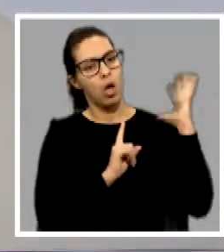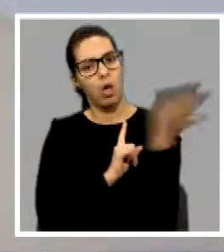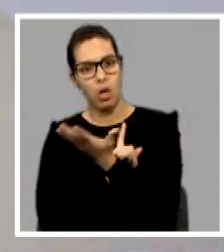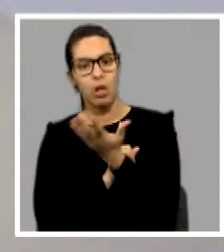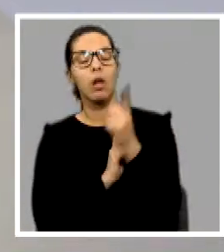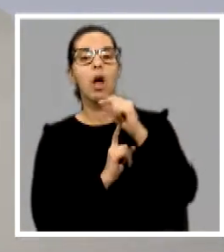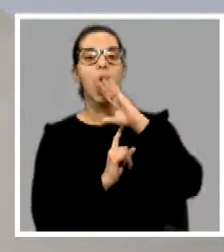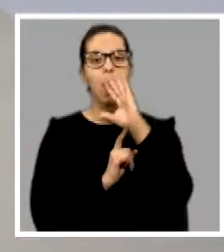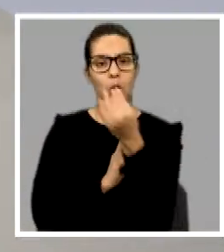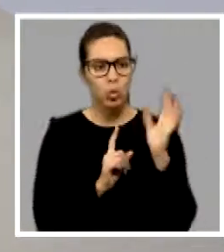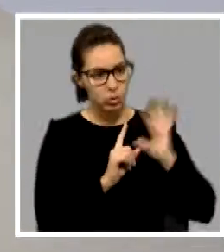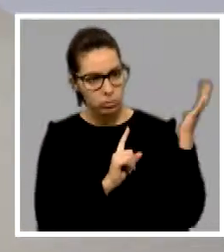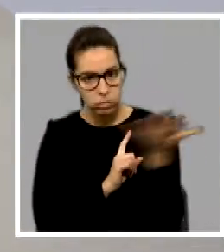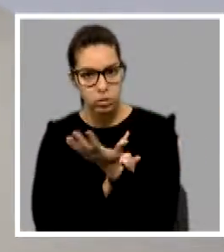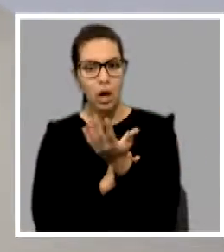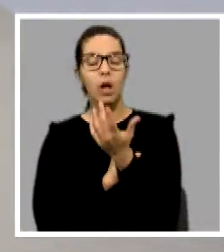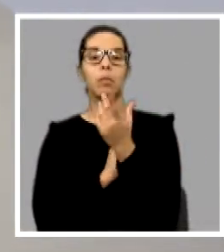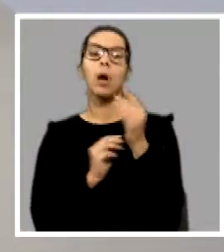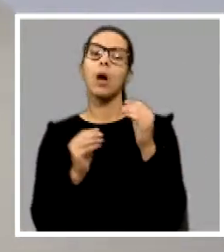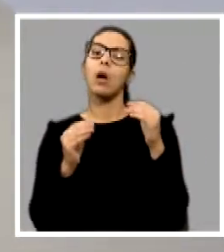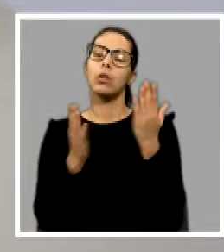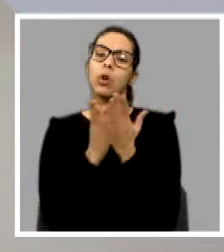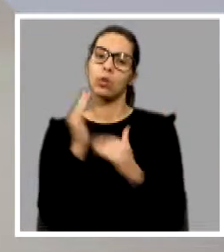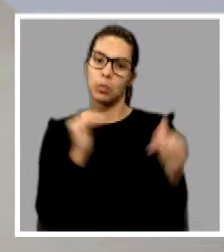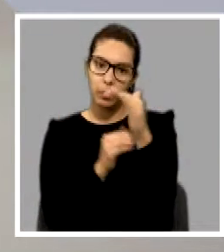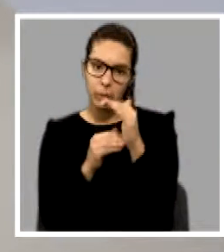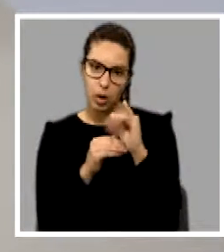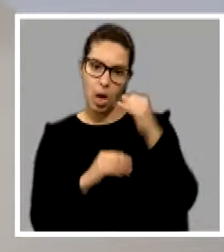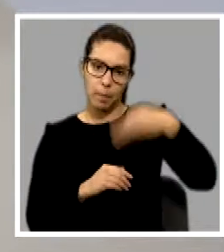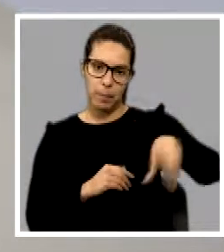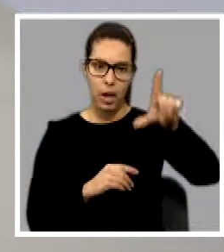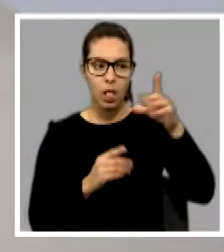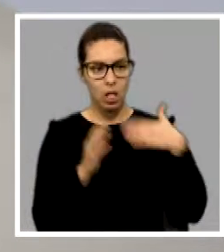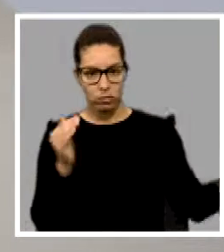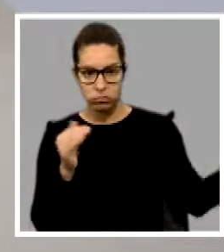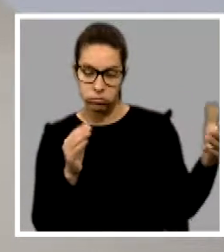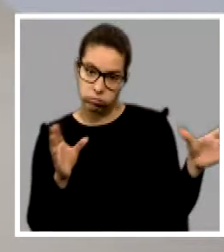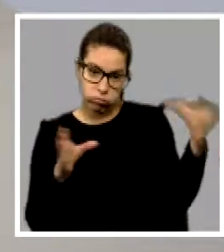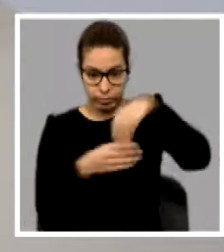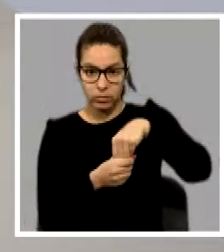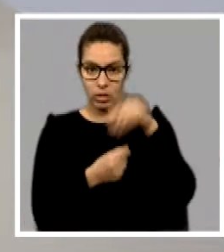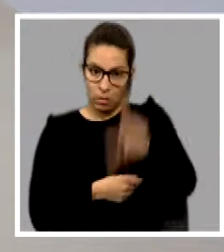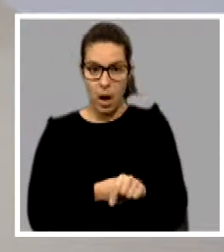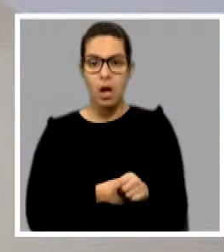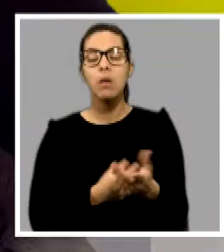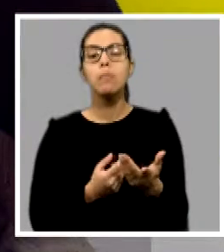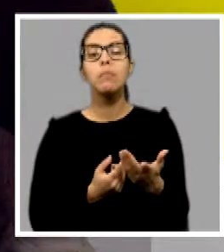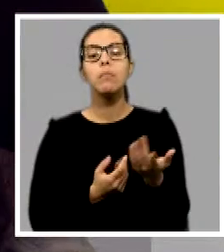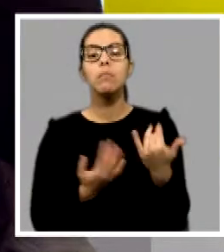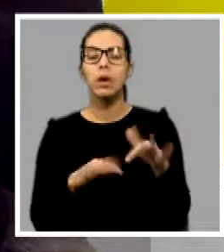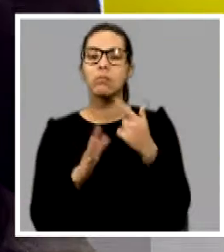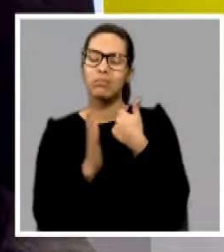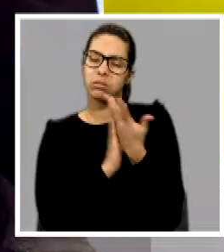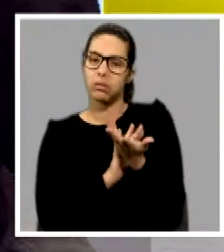estudantes da escola, mas que abrangesse todo o IPL, que tivesse uma componente de conhecimento, uma componente de lazer,